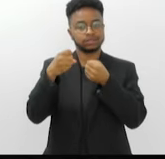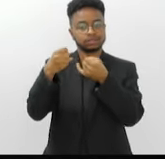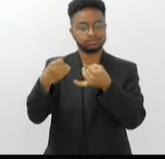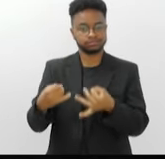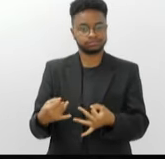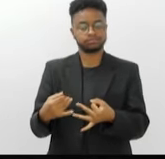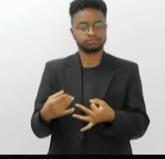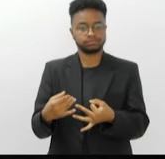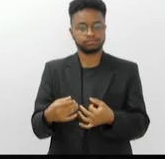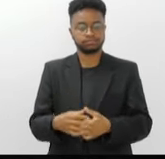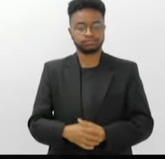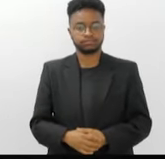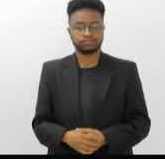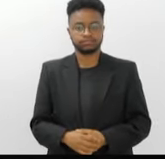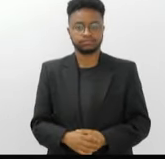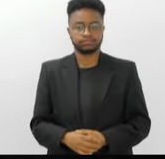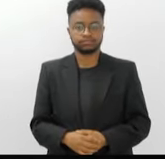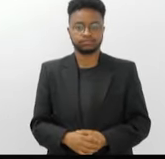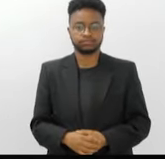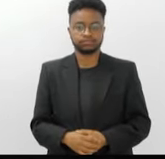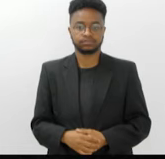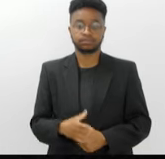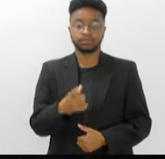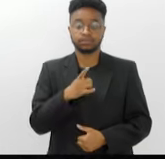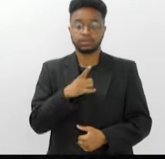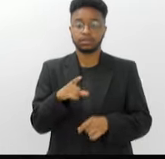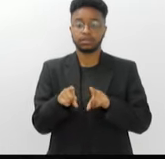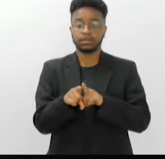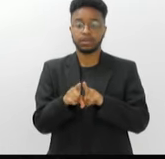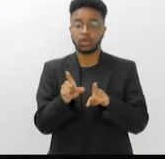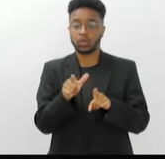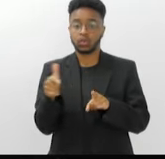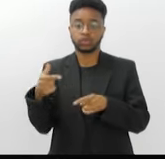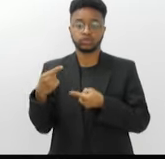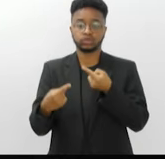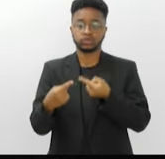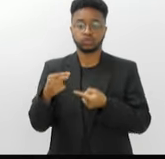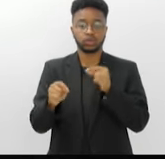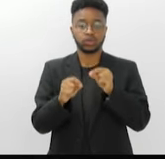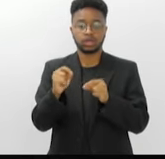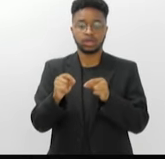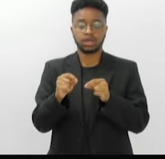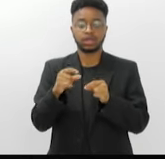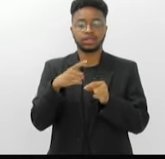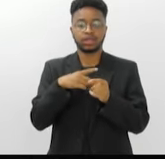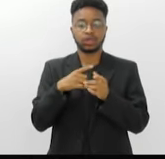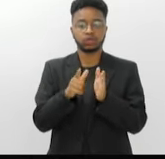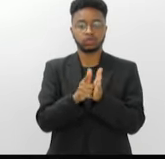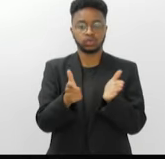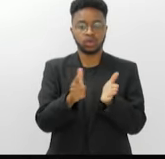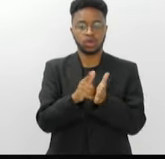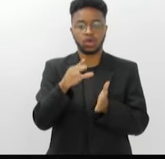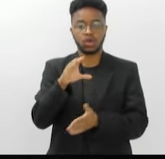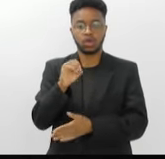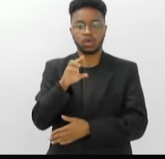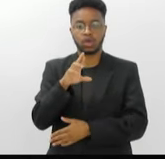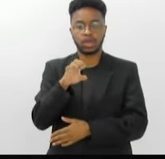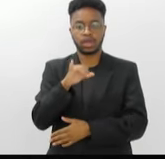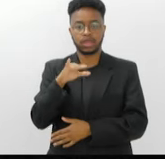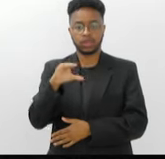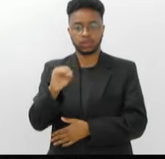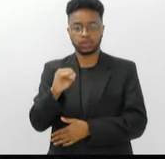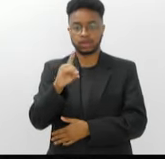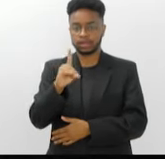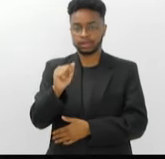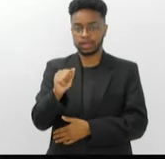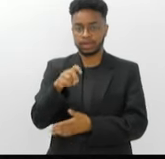justificativa. E tem uma outra discussão, está no Correio da Manhã, Correio da Manhã, tem